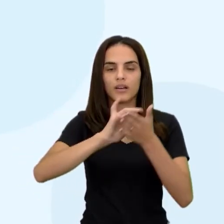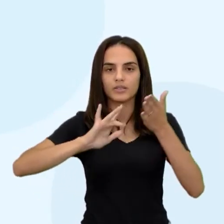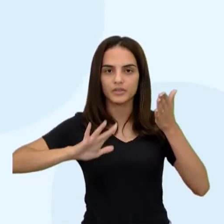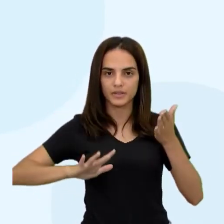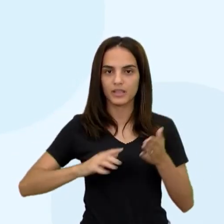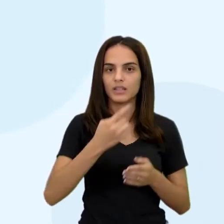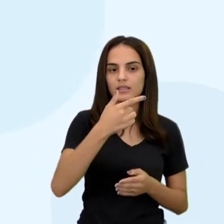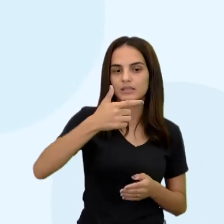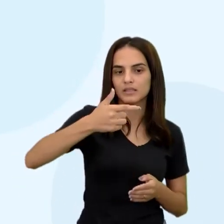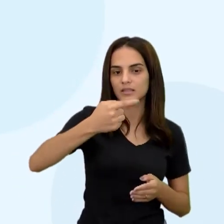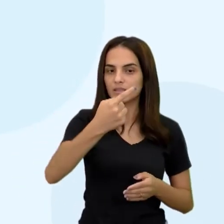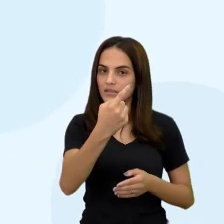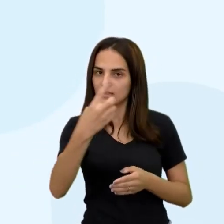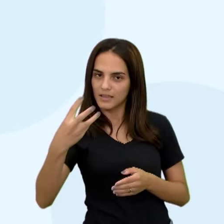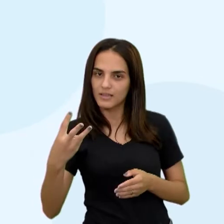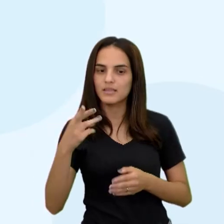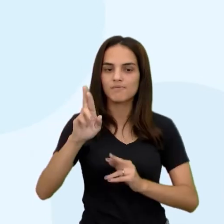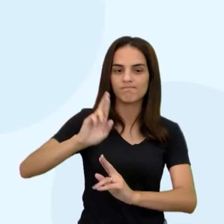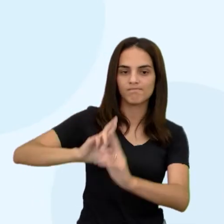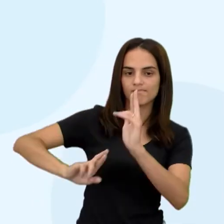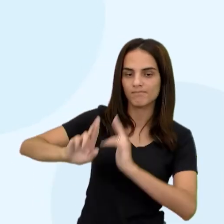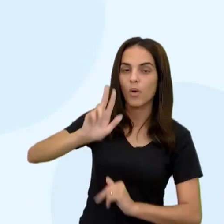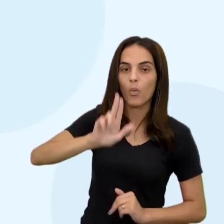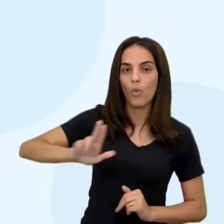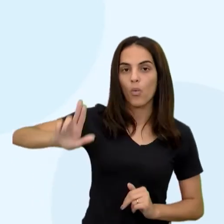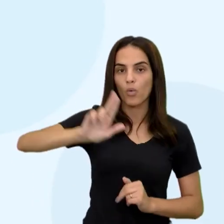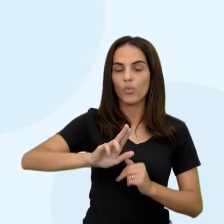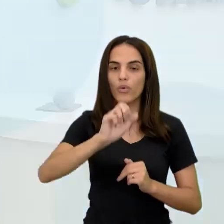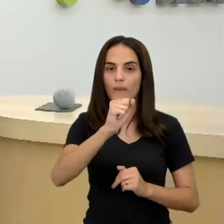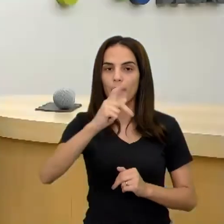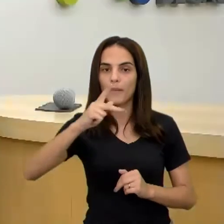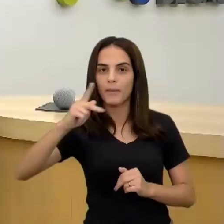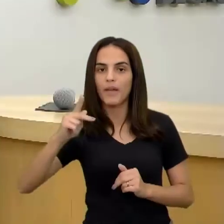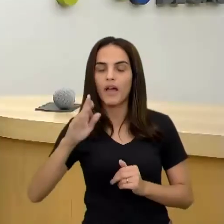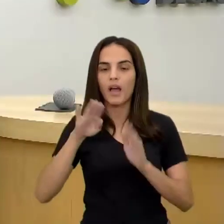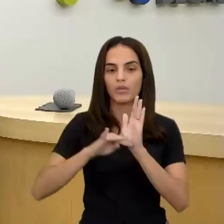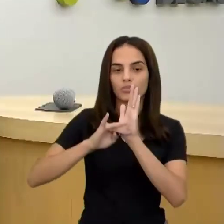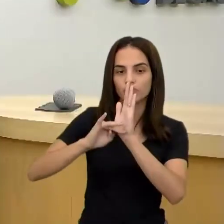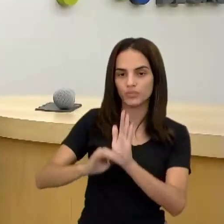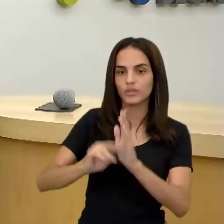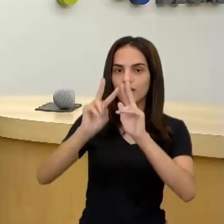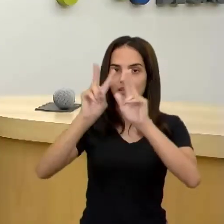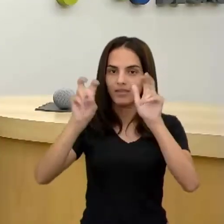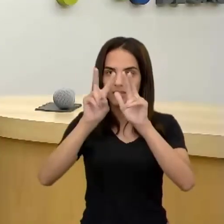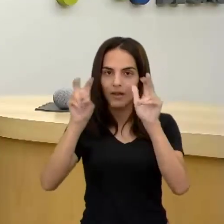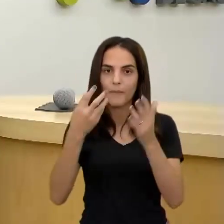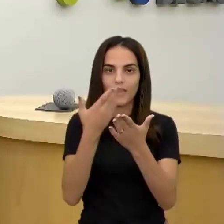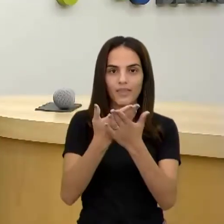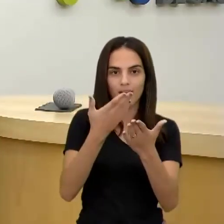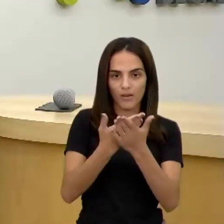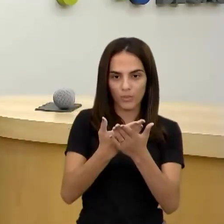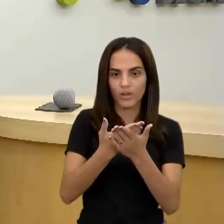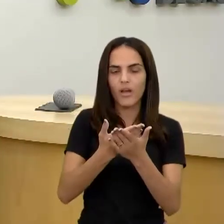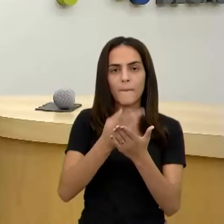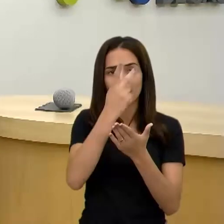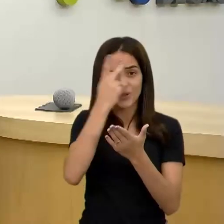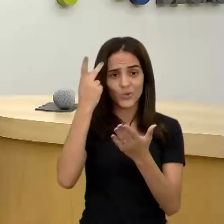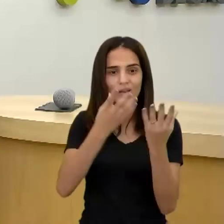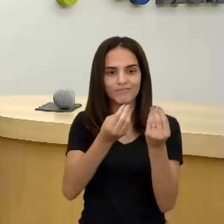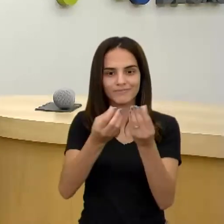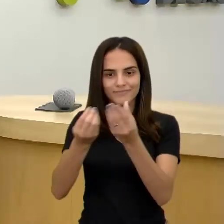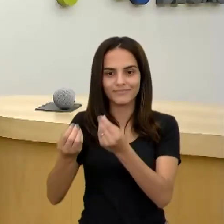13 respostas. Uso de aplicativo que ajuda na atividade assuntos da aula. Ou seja, muita gente falou